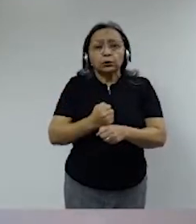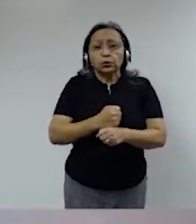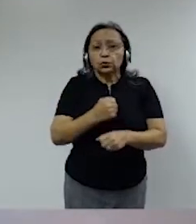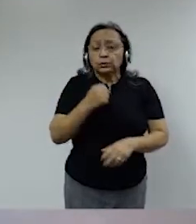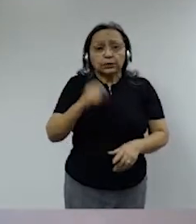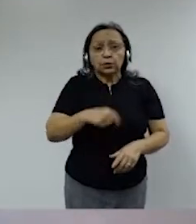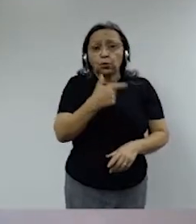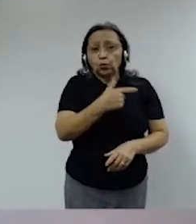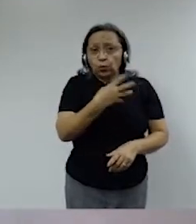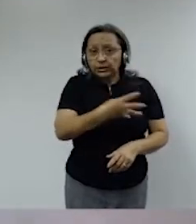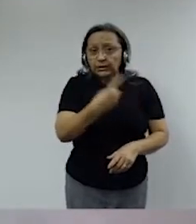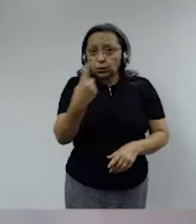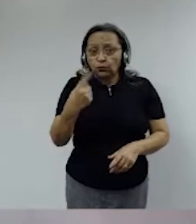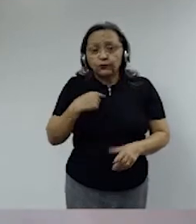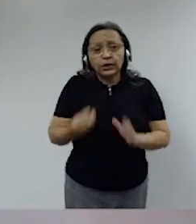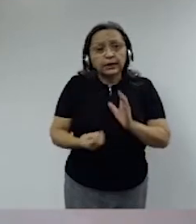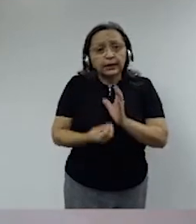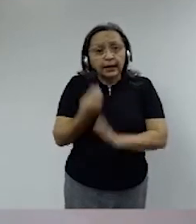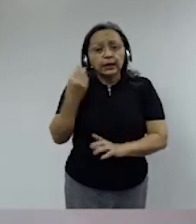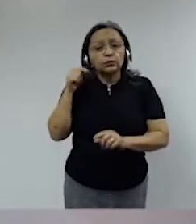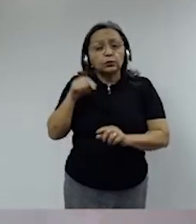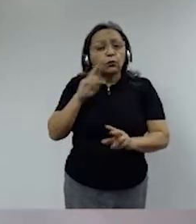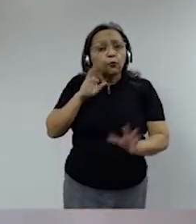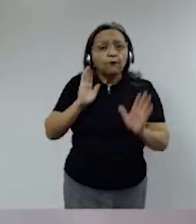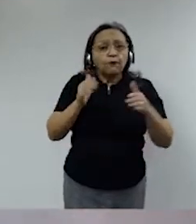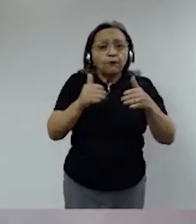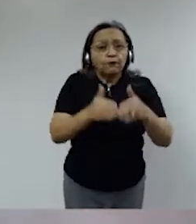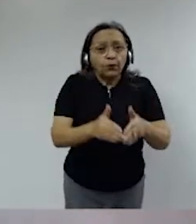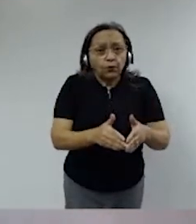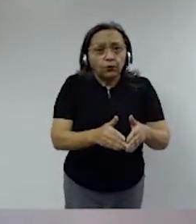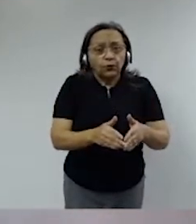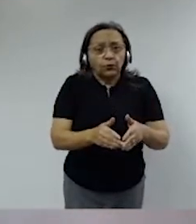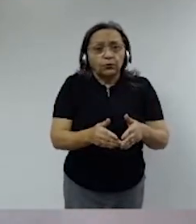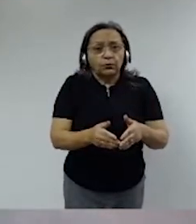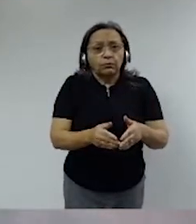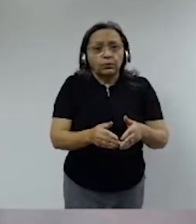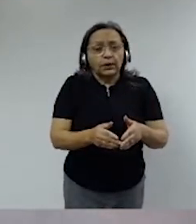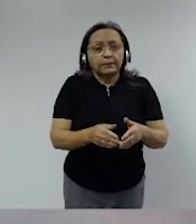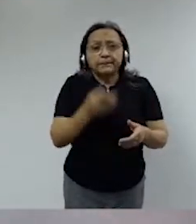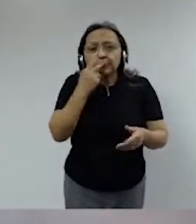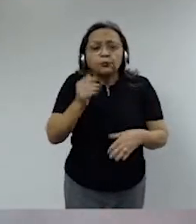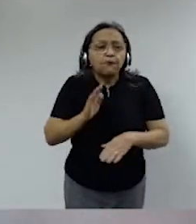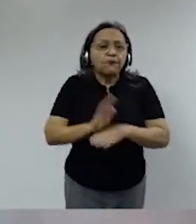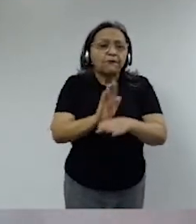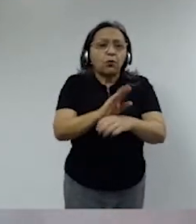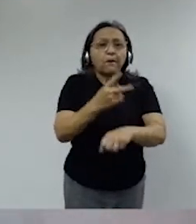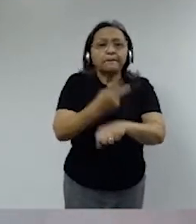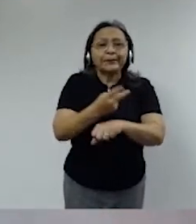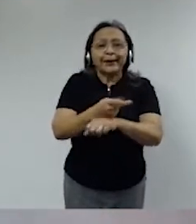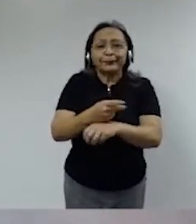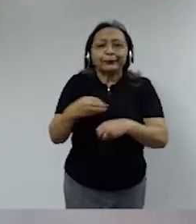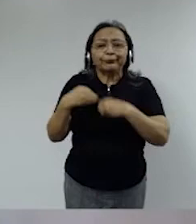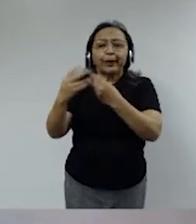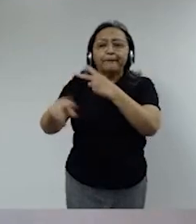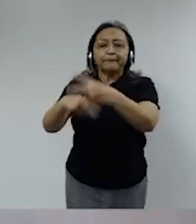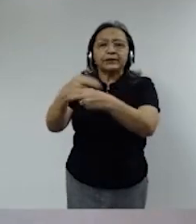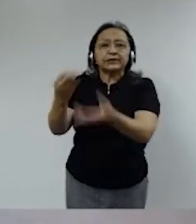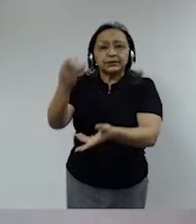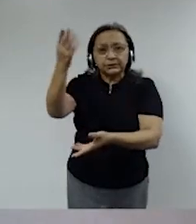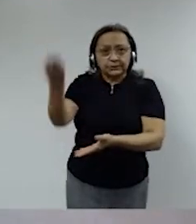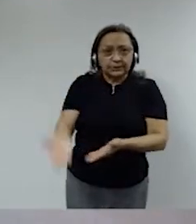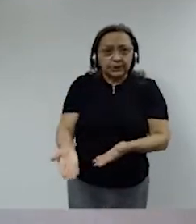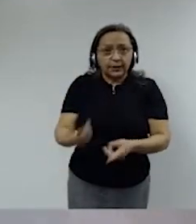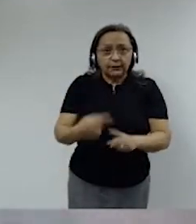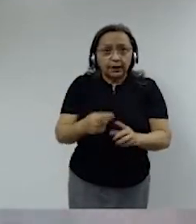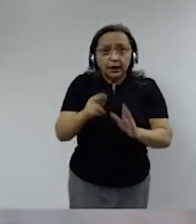cima do paradigma da prisão como da liberdade provisória como uma benesse. Era um favor, era um prêmio, era uma benesse, era um presente, porque a regra era